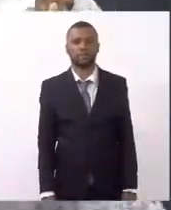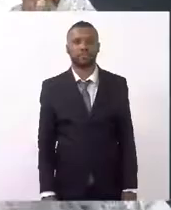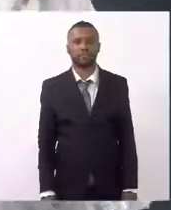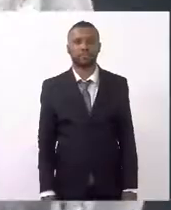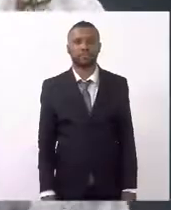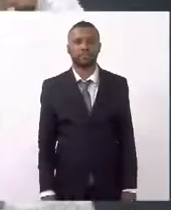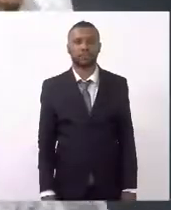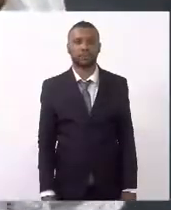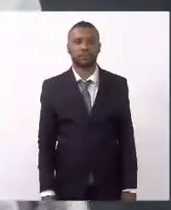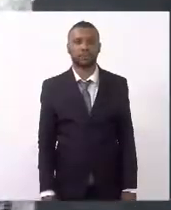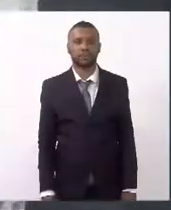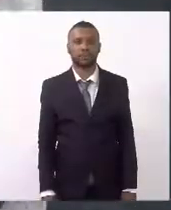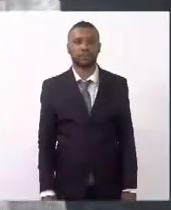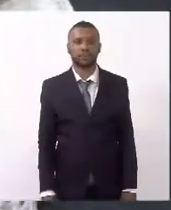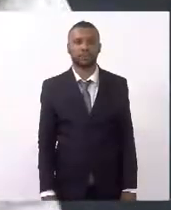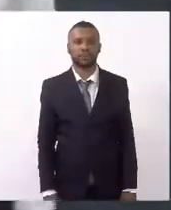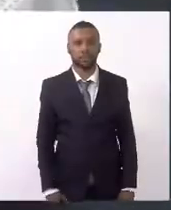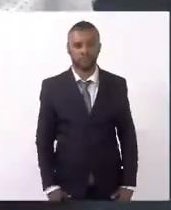E aí